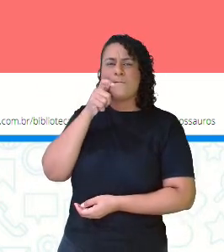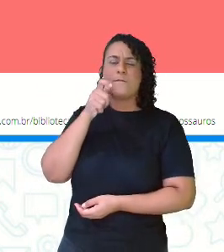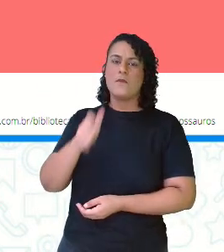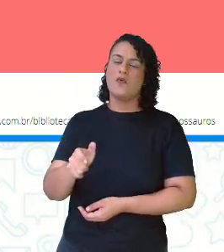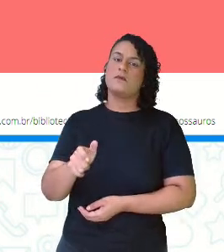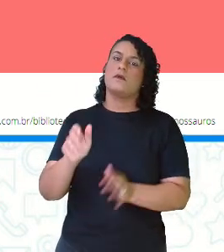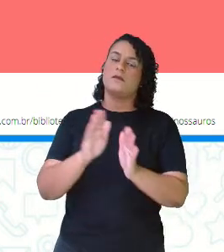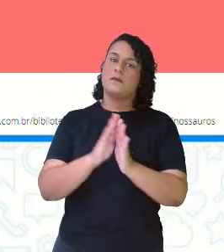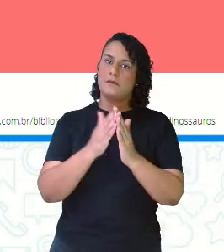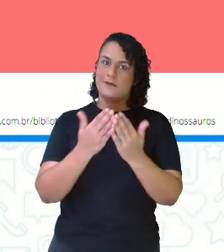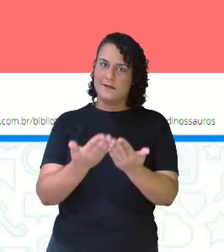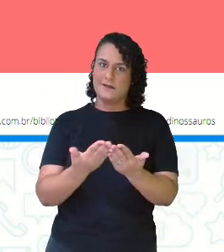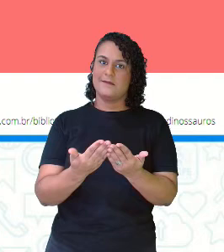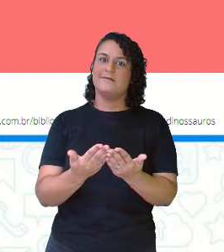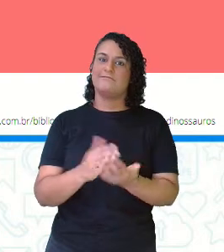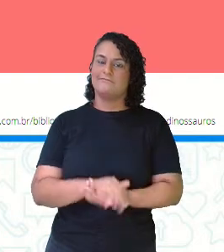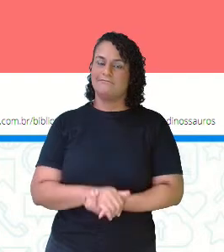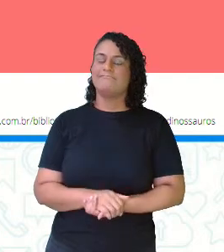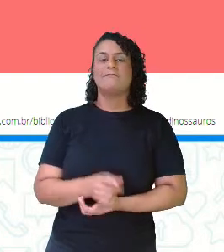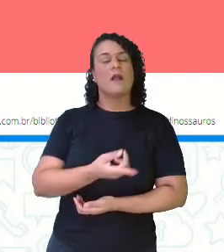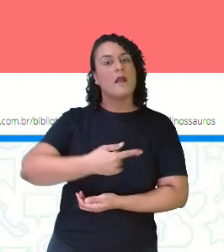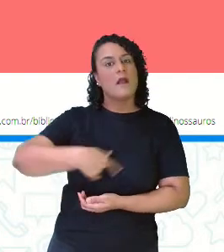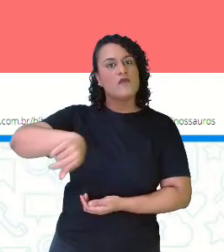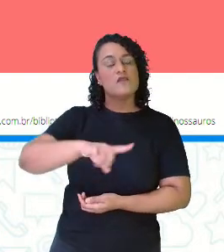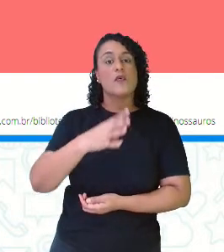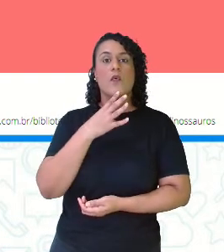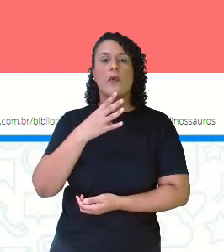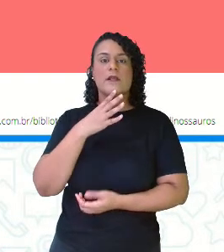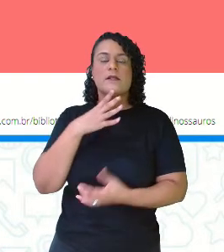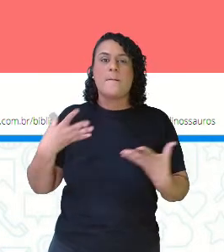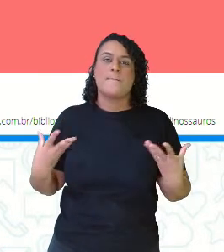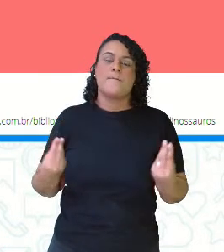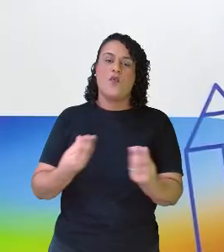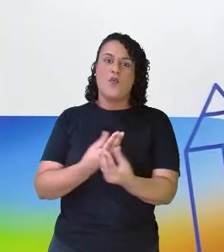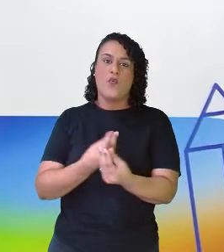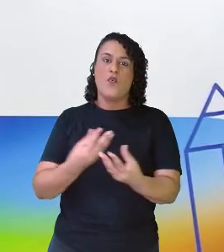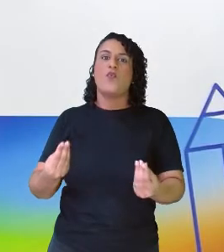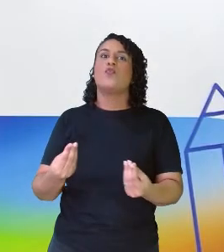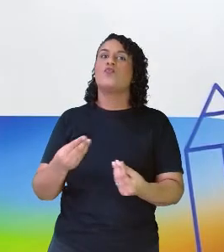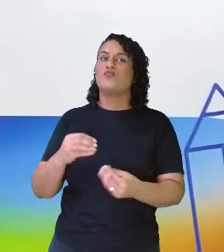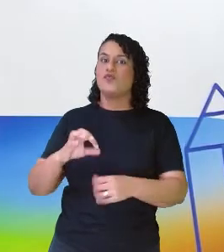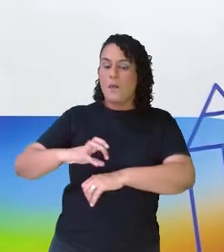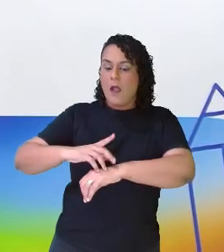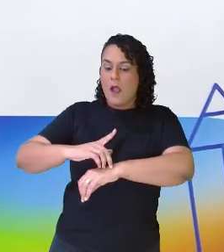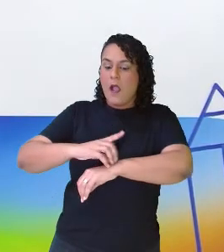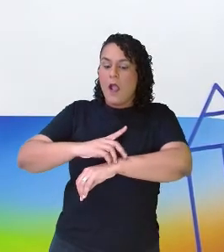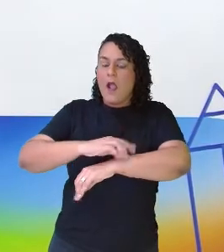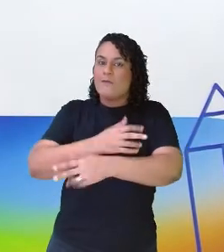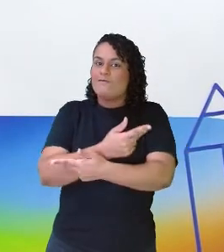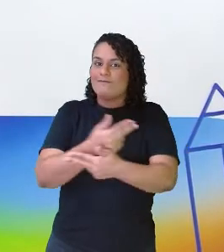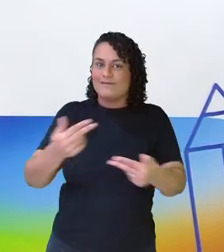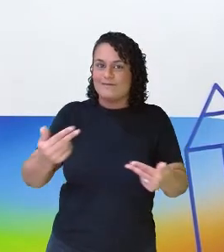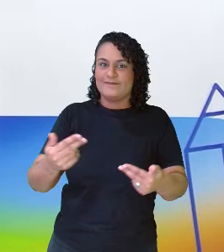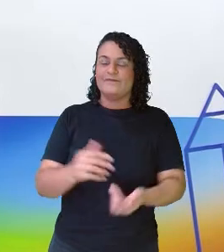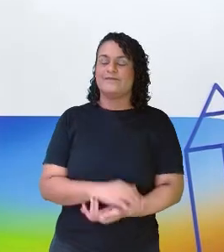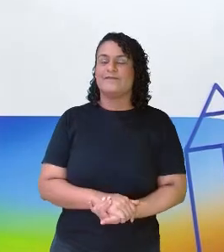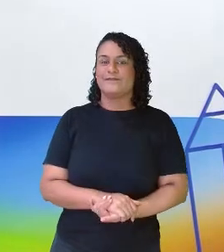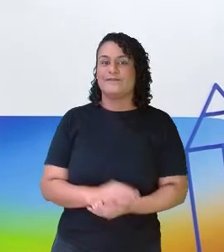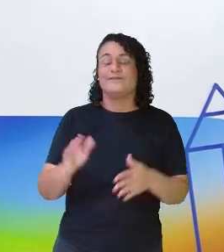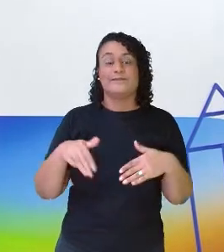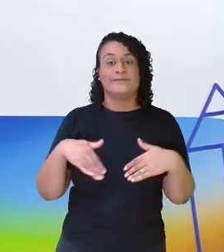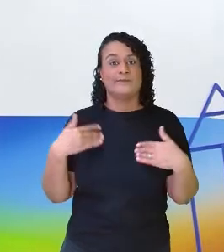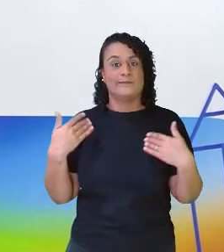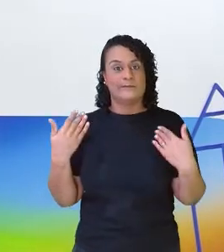livro, essa enciclopédia, e dá para vocês conhecerem bastante sobre esses animais. E olha só, falando